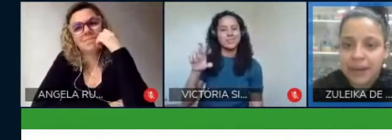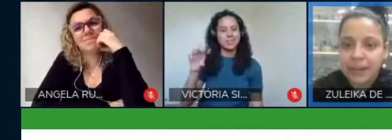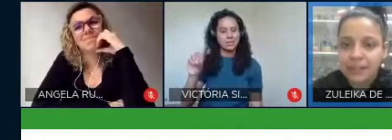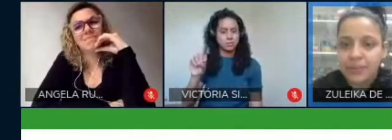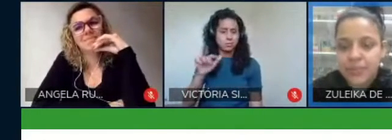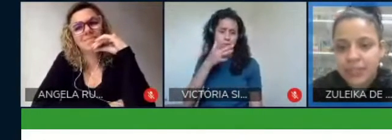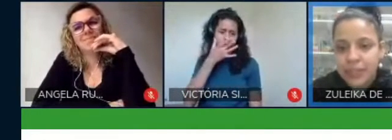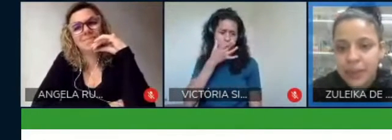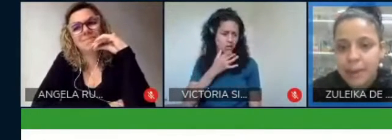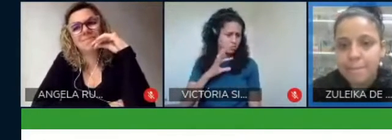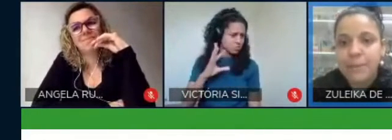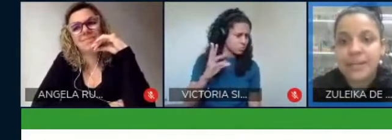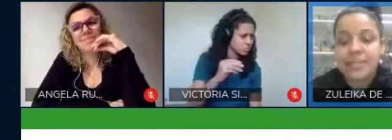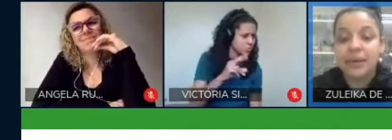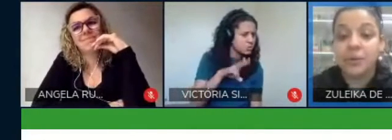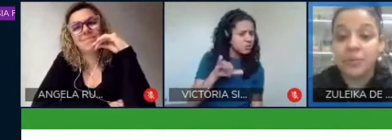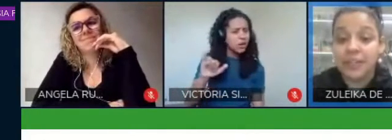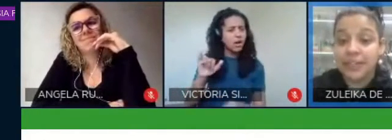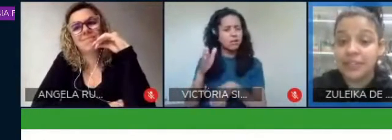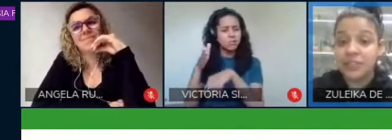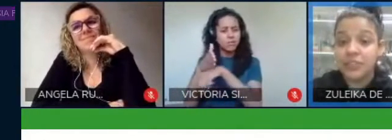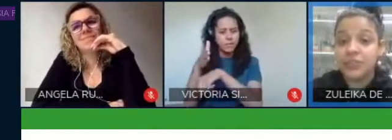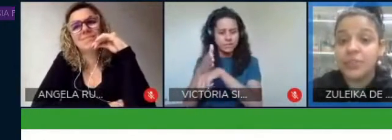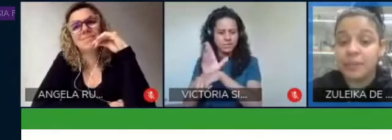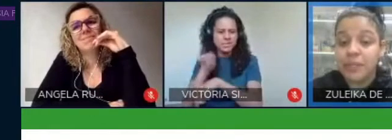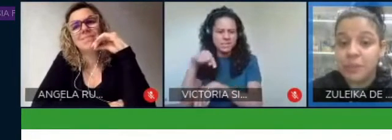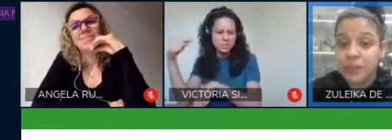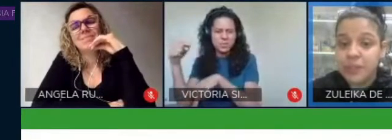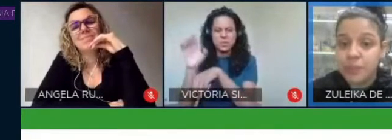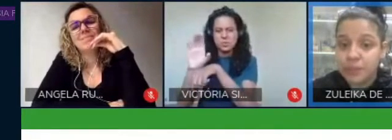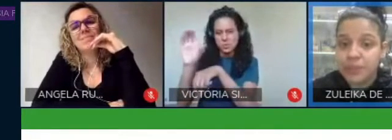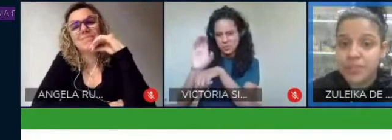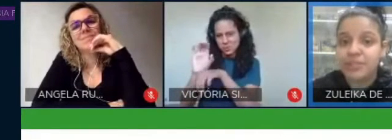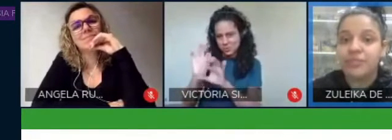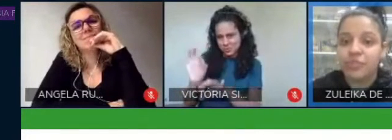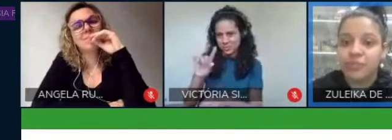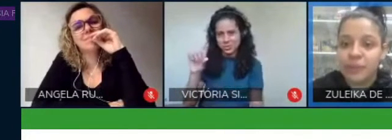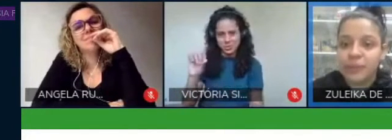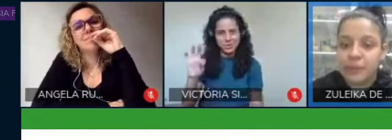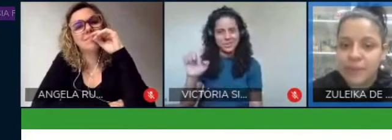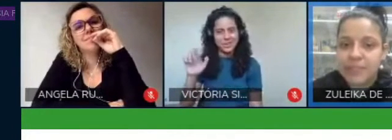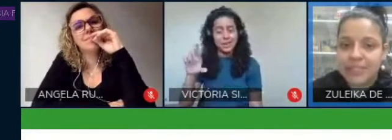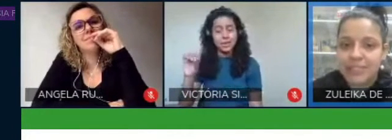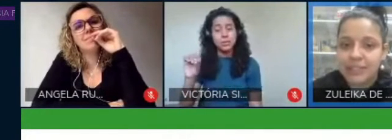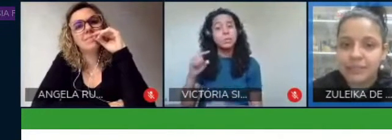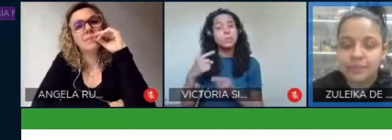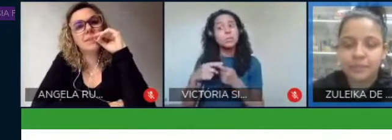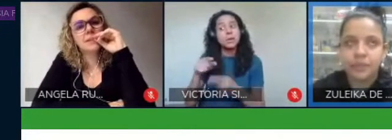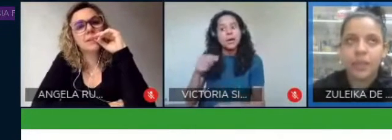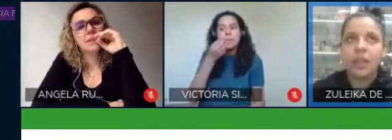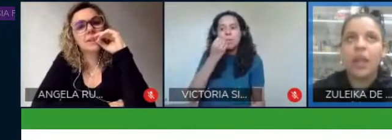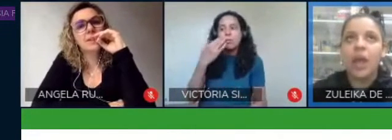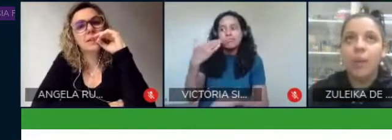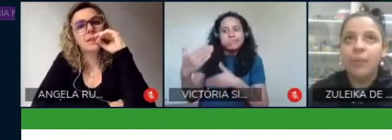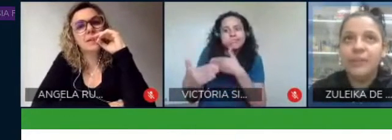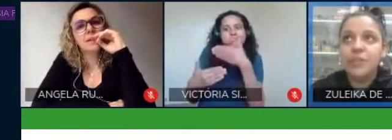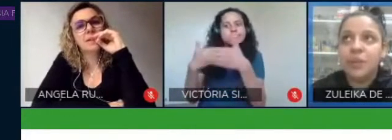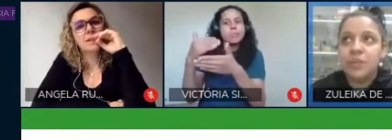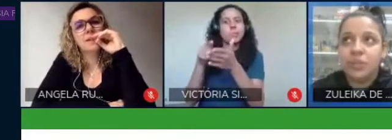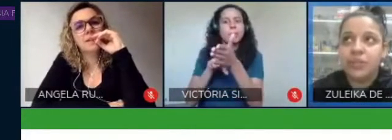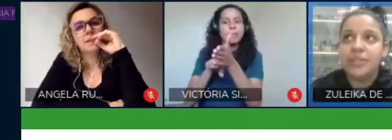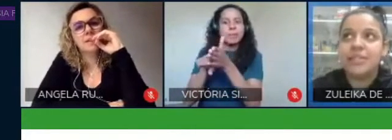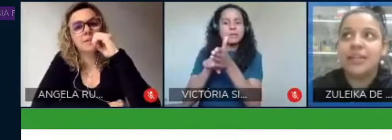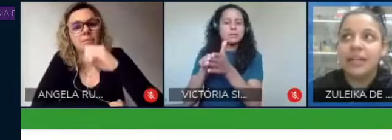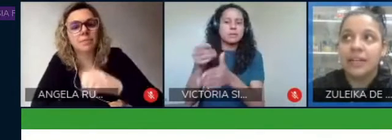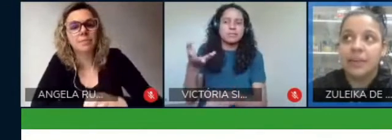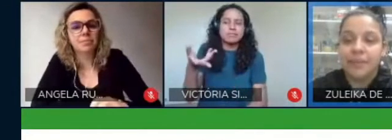vão participar, não sei, mas é conveniente justamente por isso, pelo desenvolvimento da pesquisa, né.